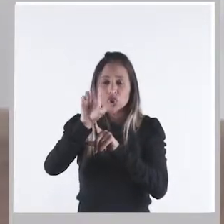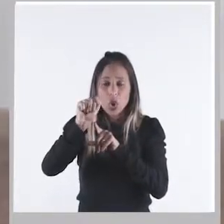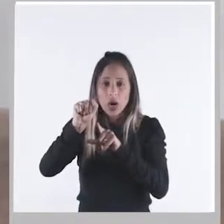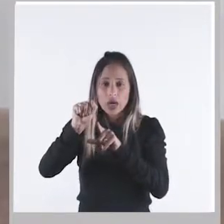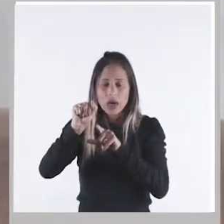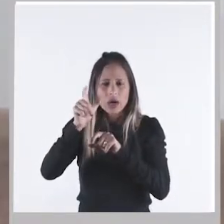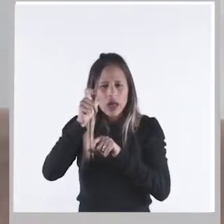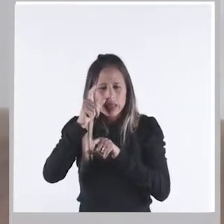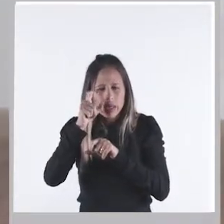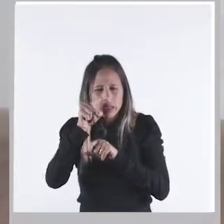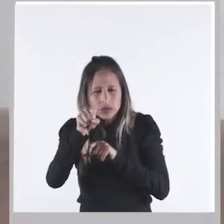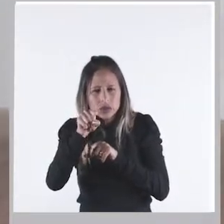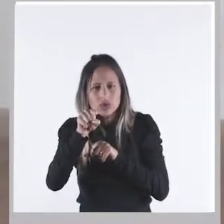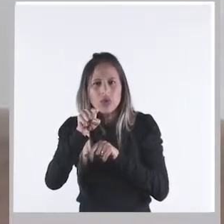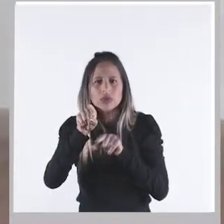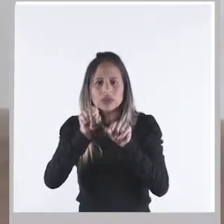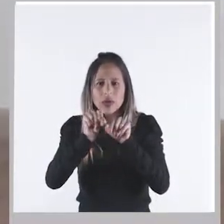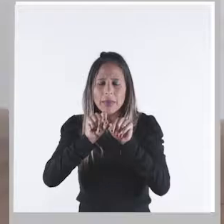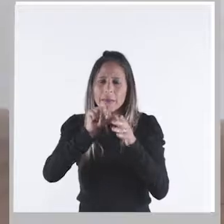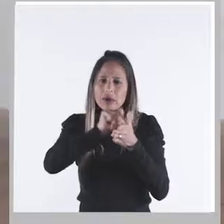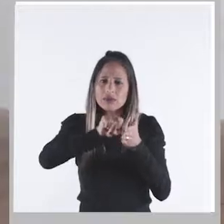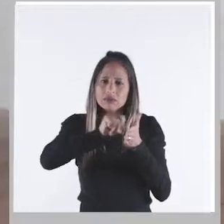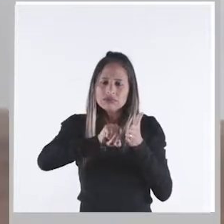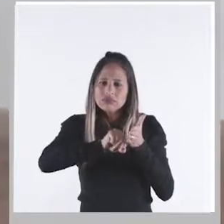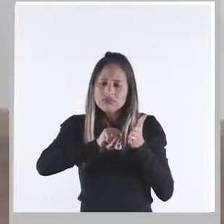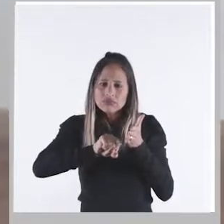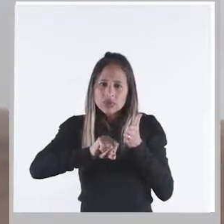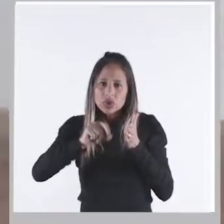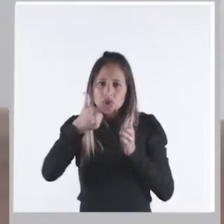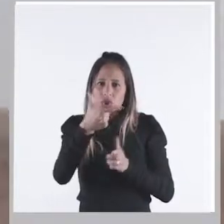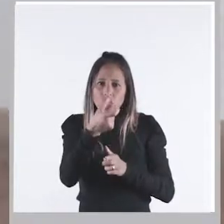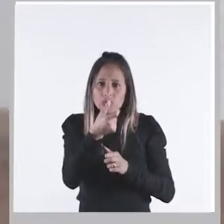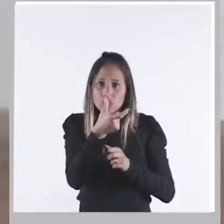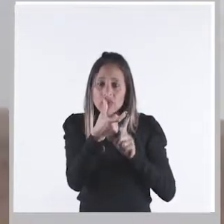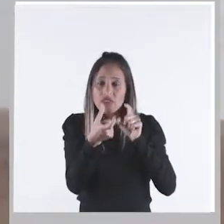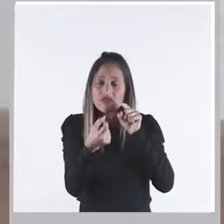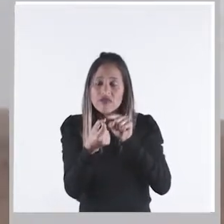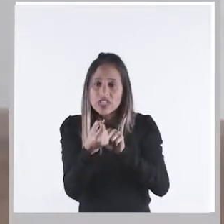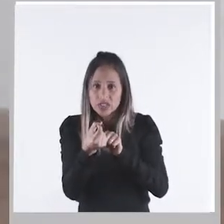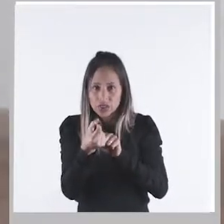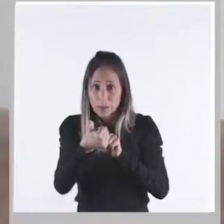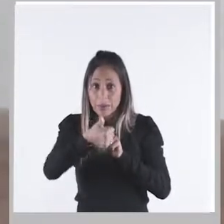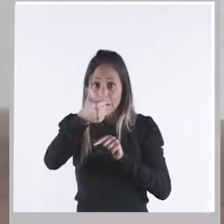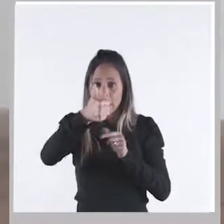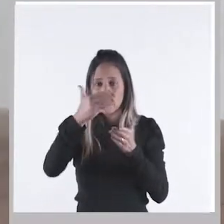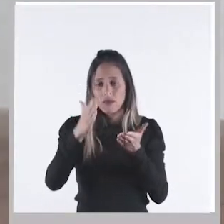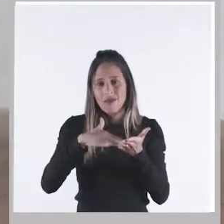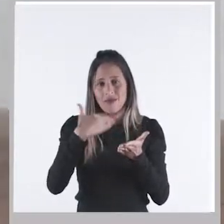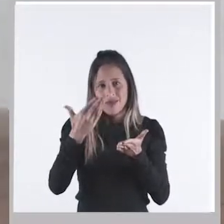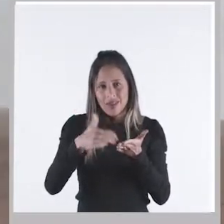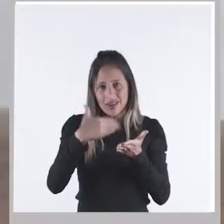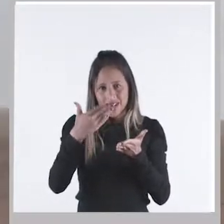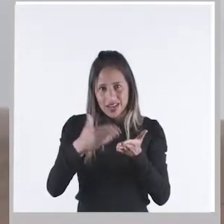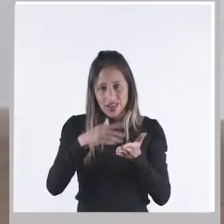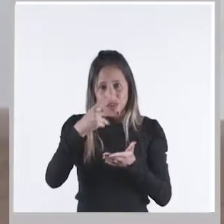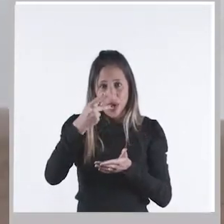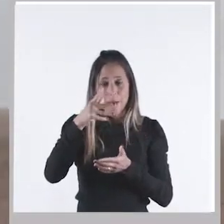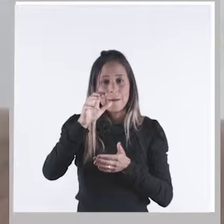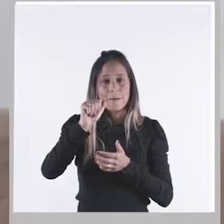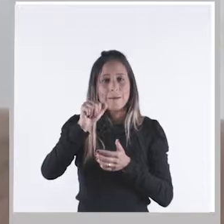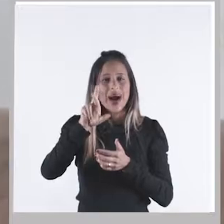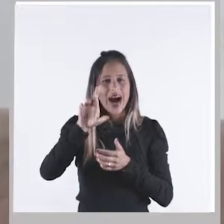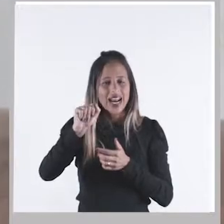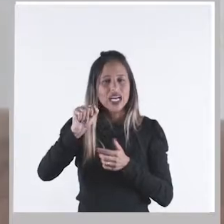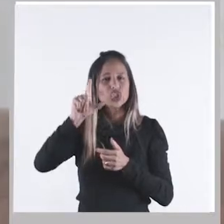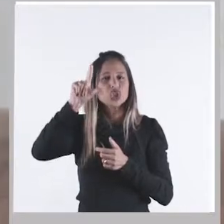se interessou pelos seus escritos. Em 2020 você publica o seu primeiro livro, né, que é o Para Diminuir a Febre